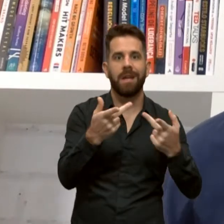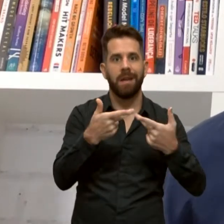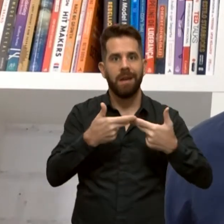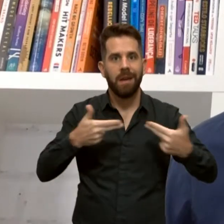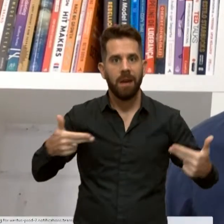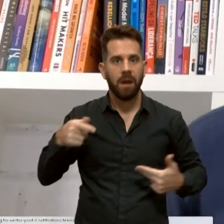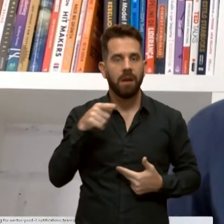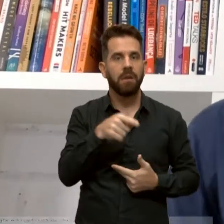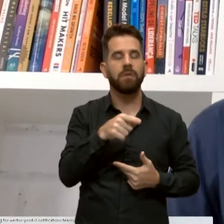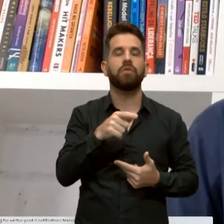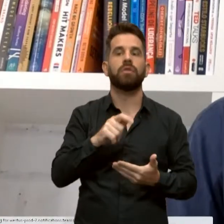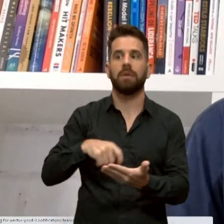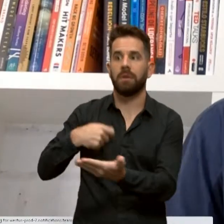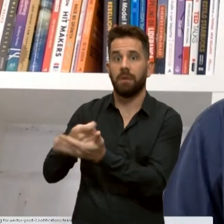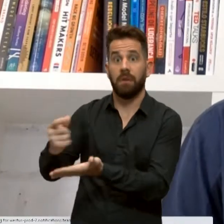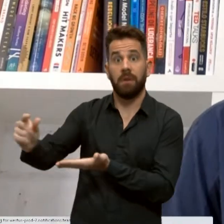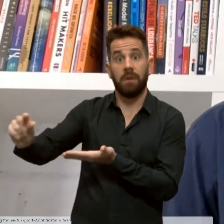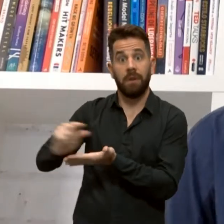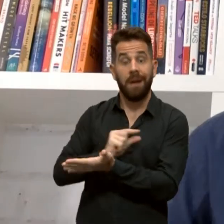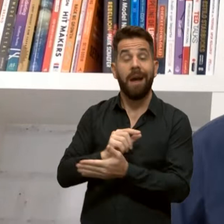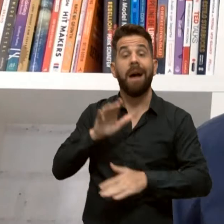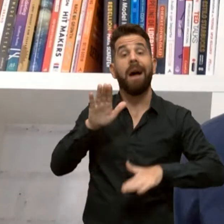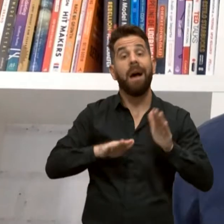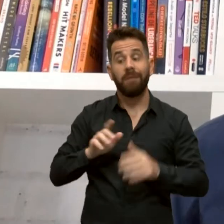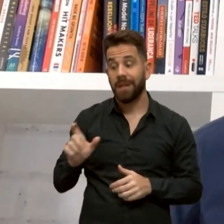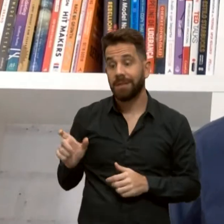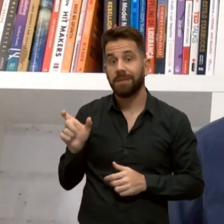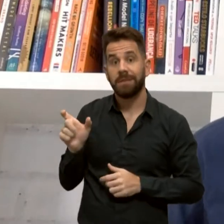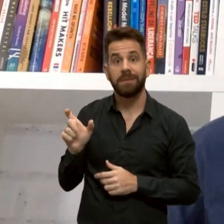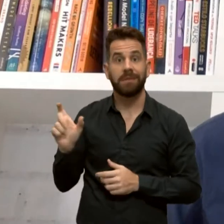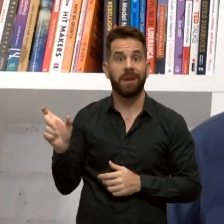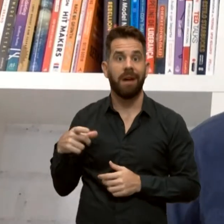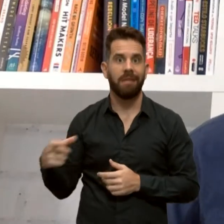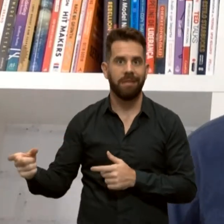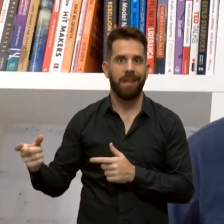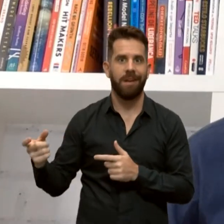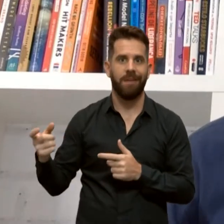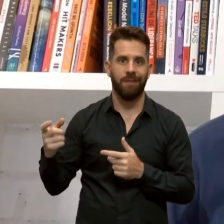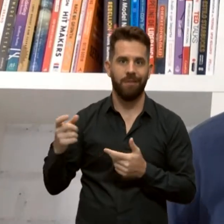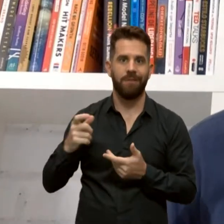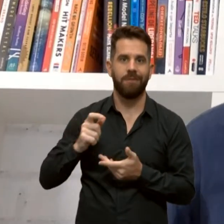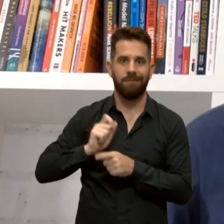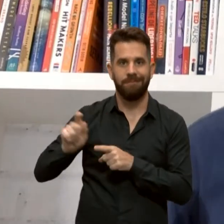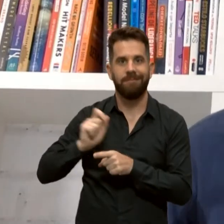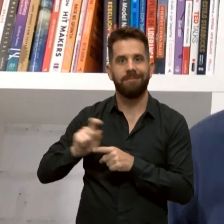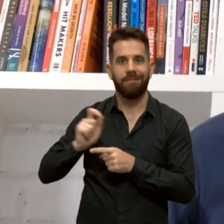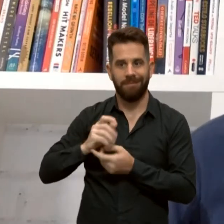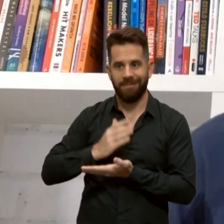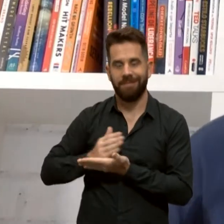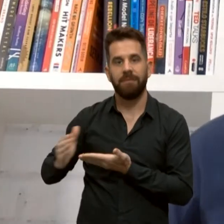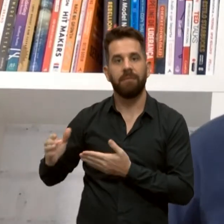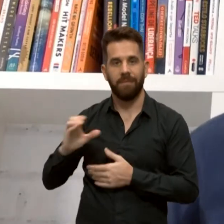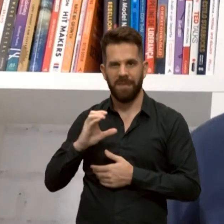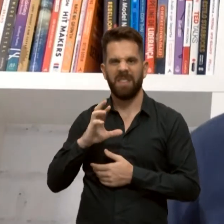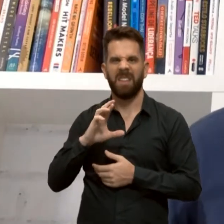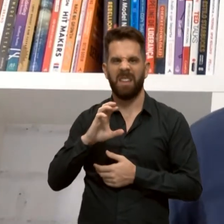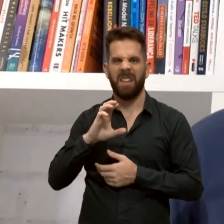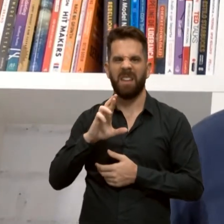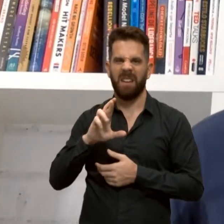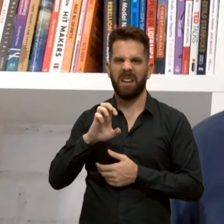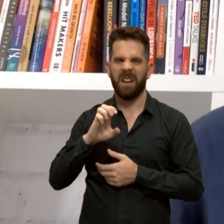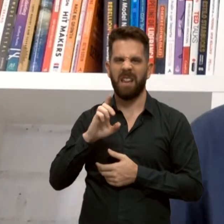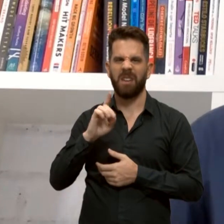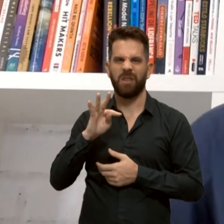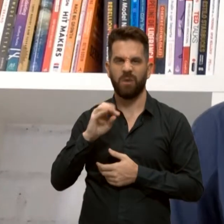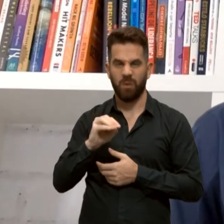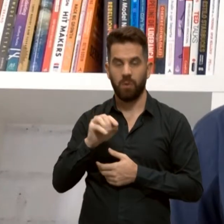Às vezes, a operadora do cartão de crédito também oferece e o consumidor gosta de ganhar. Então,